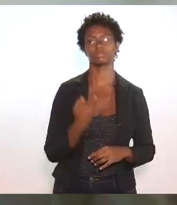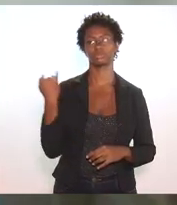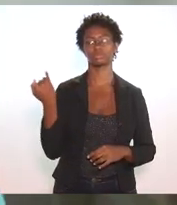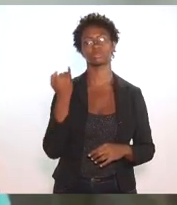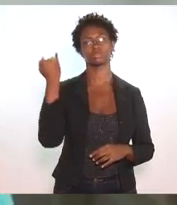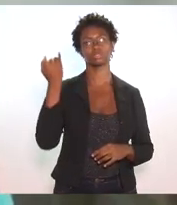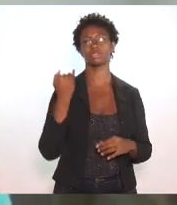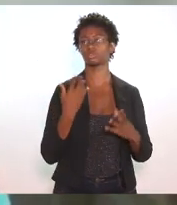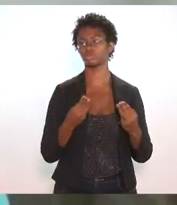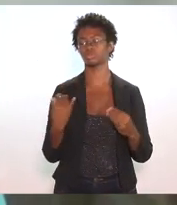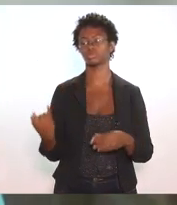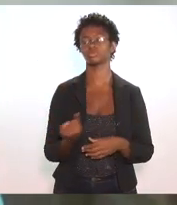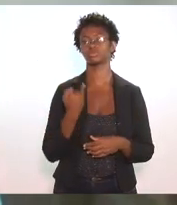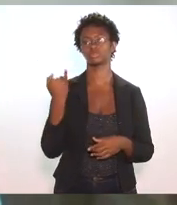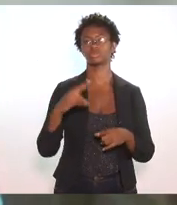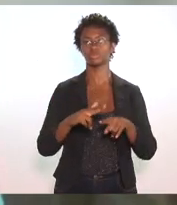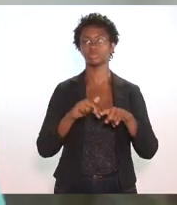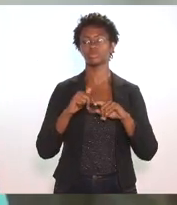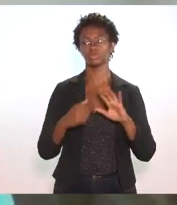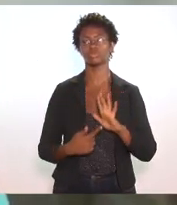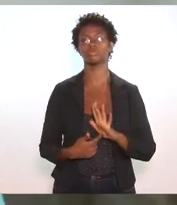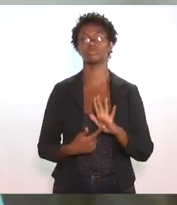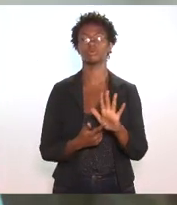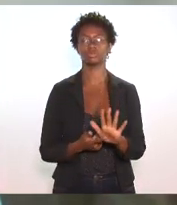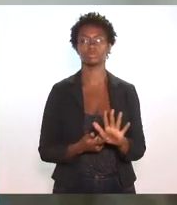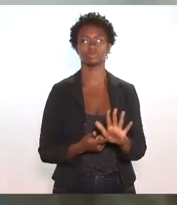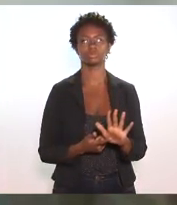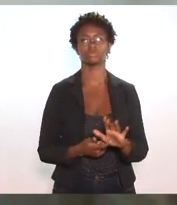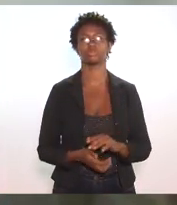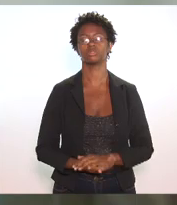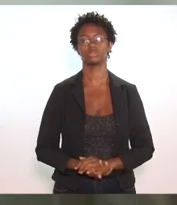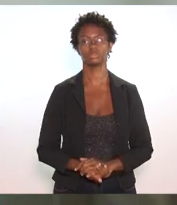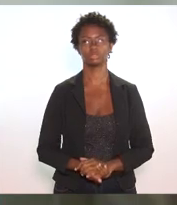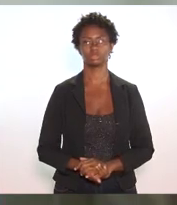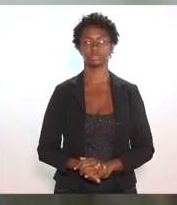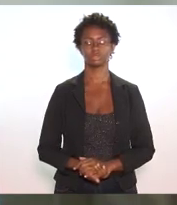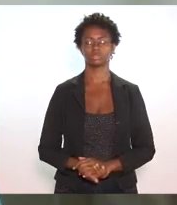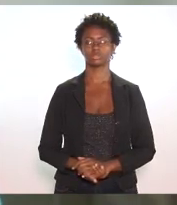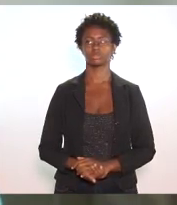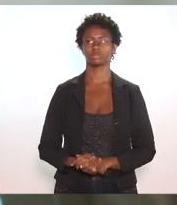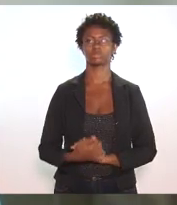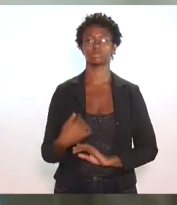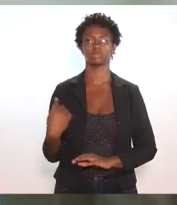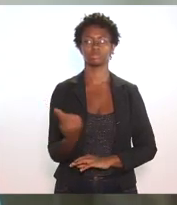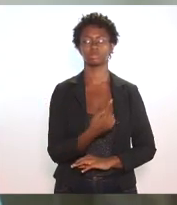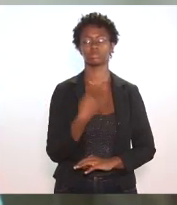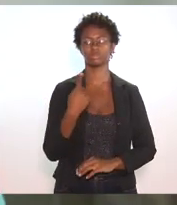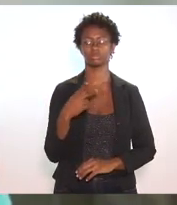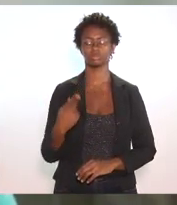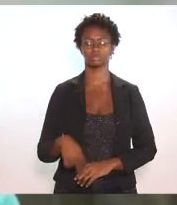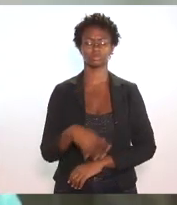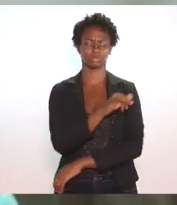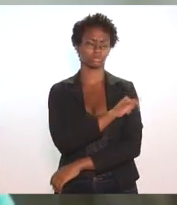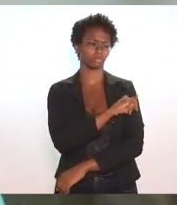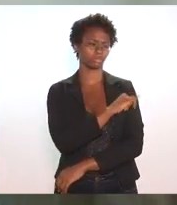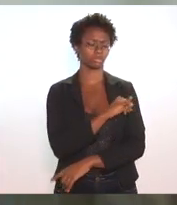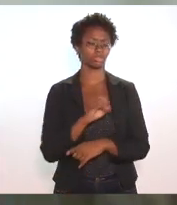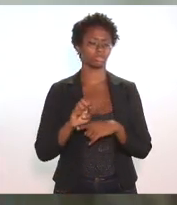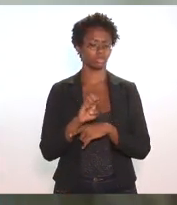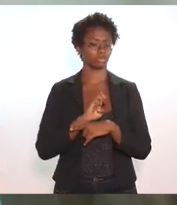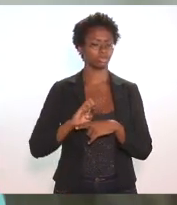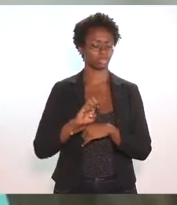importantíssimos porque mostra que nós estamos aqui no estado do Rio de Janeiro, falando no estado do Rio